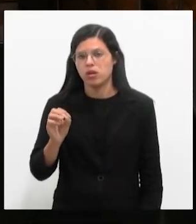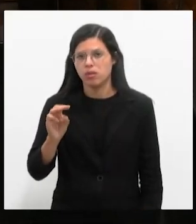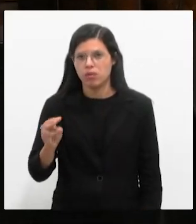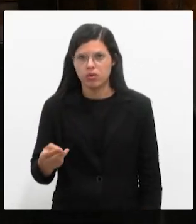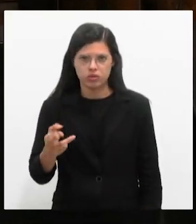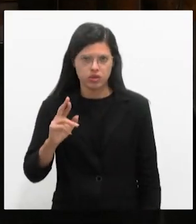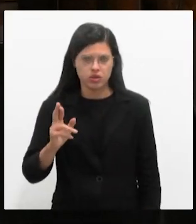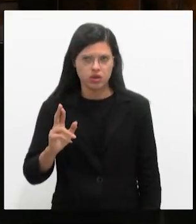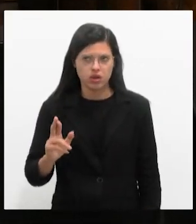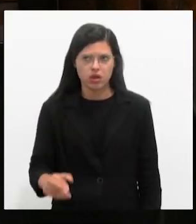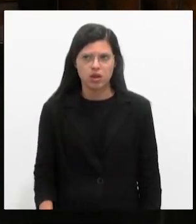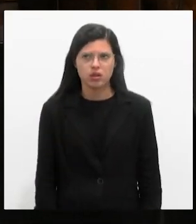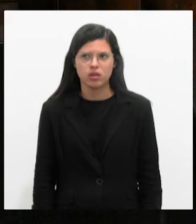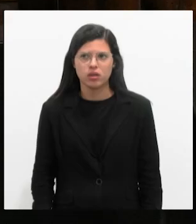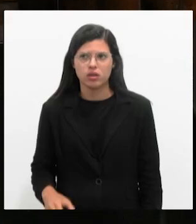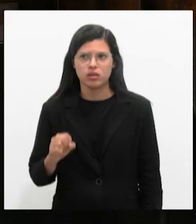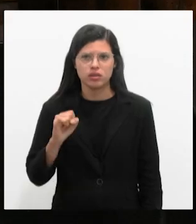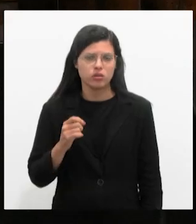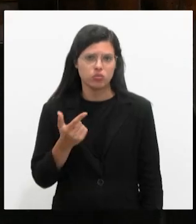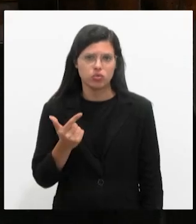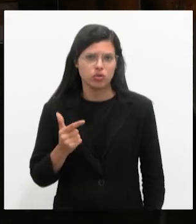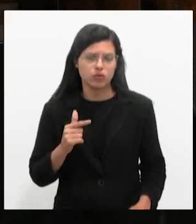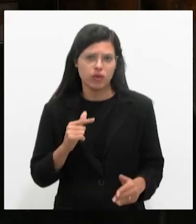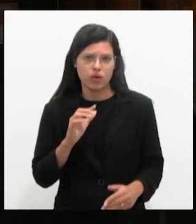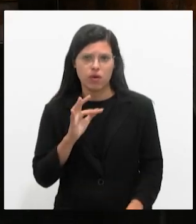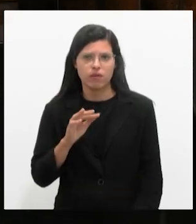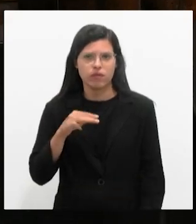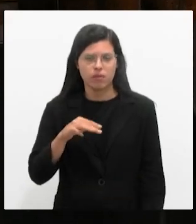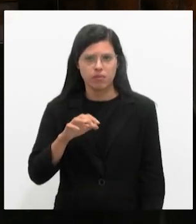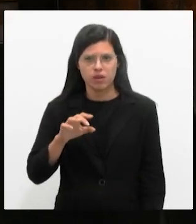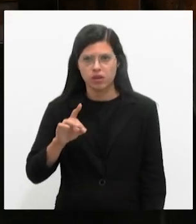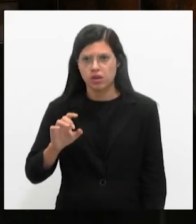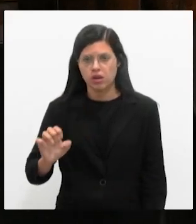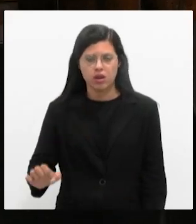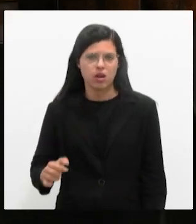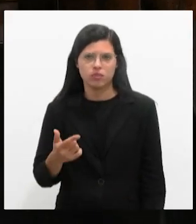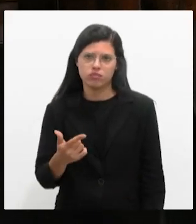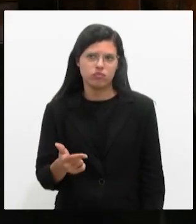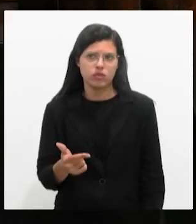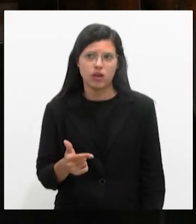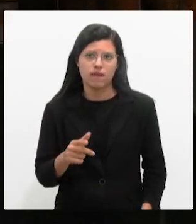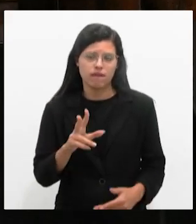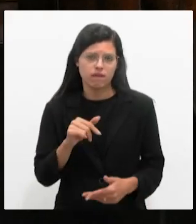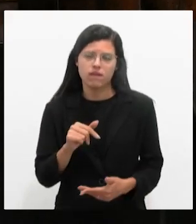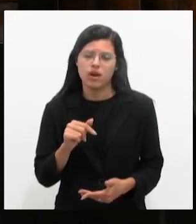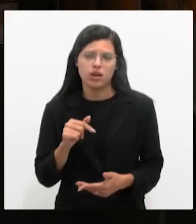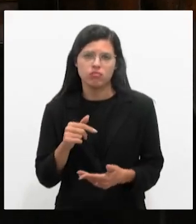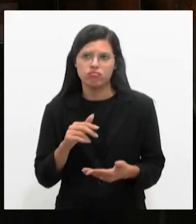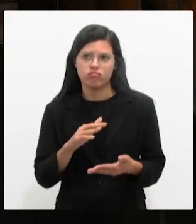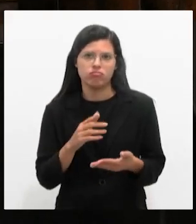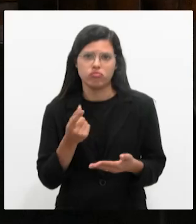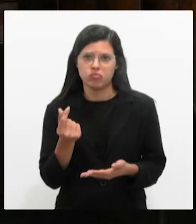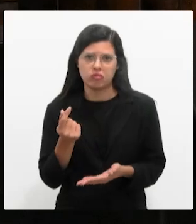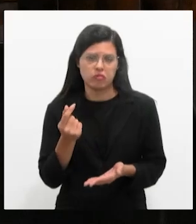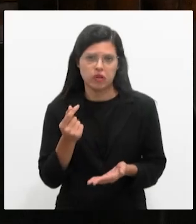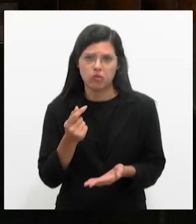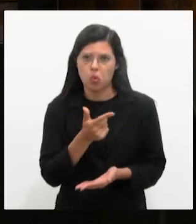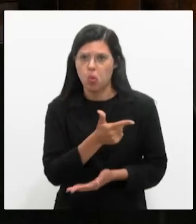não tiver o FNDR, não tem esse montante. Vai abater outro valor, quiçá, não